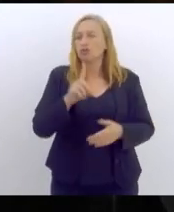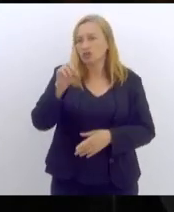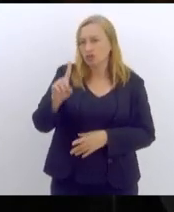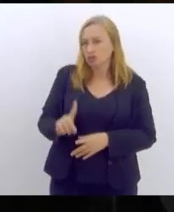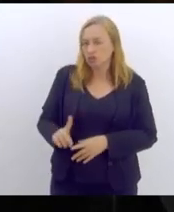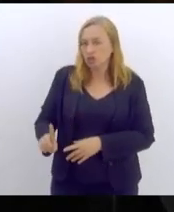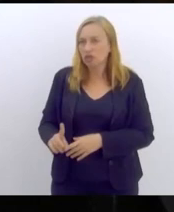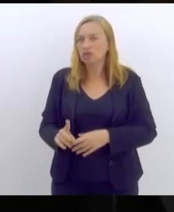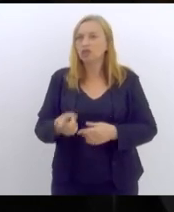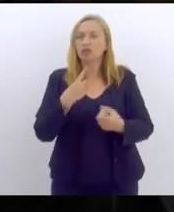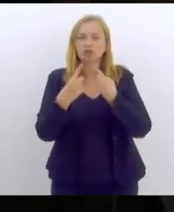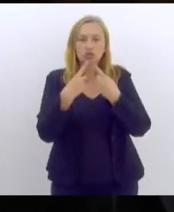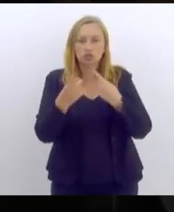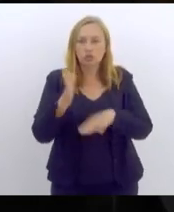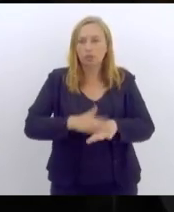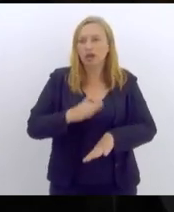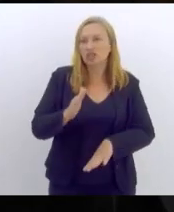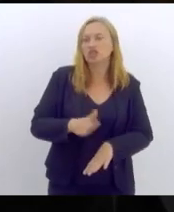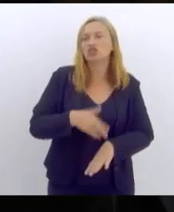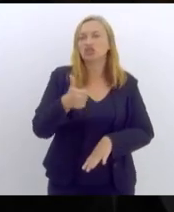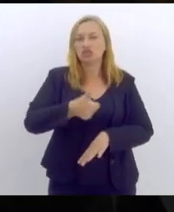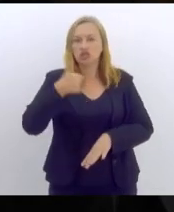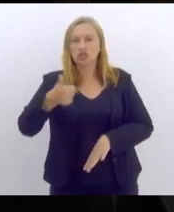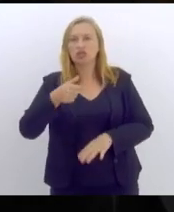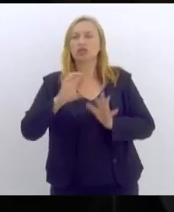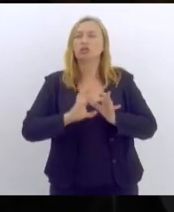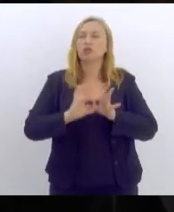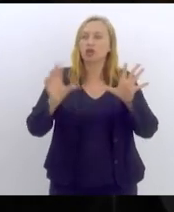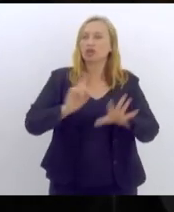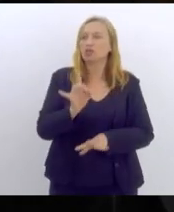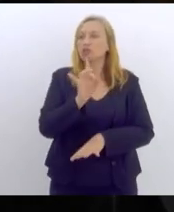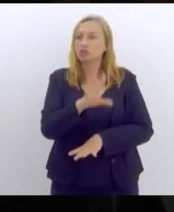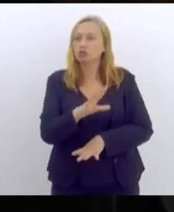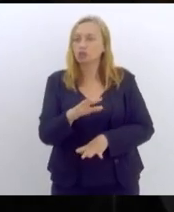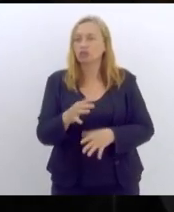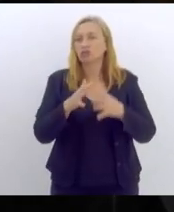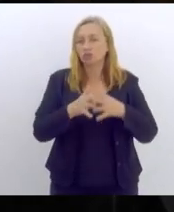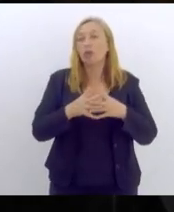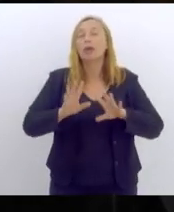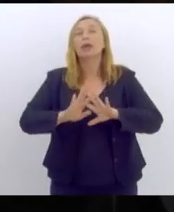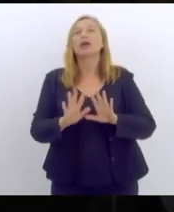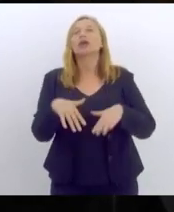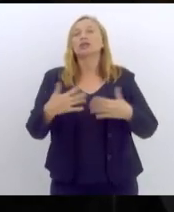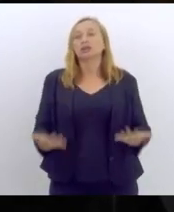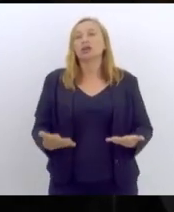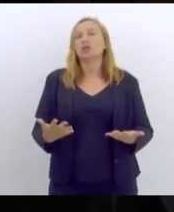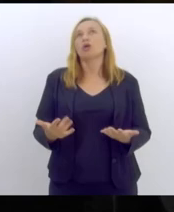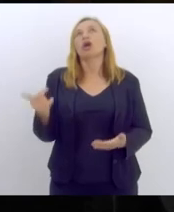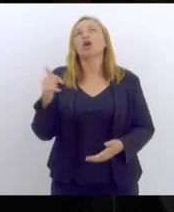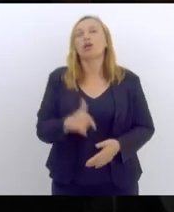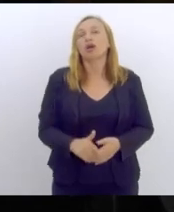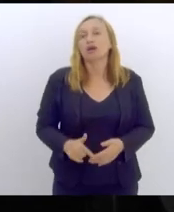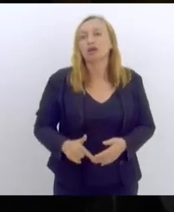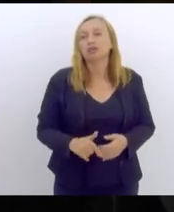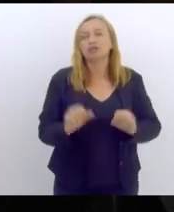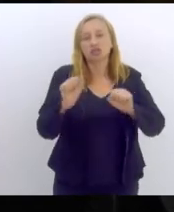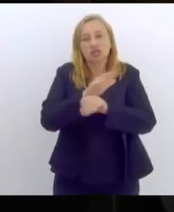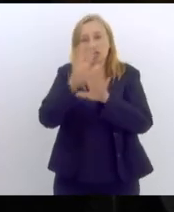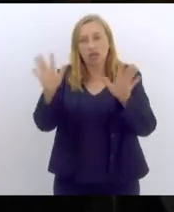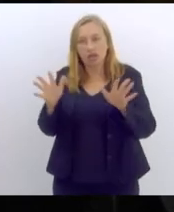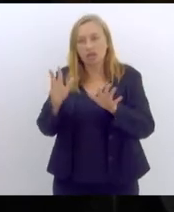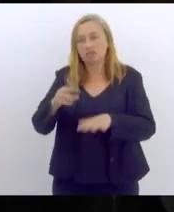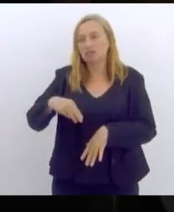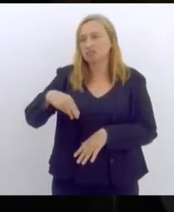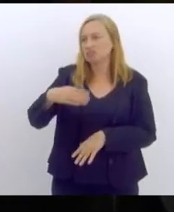discussão, a ter uma discussão um pouco mais rica, um pouco mais democrática, e não só nesse conflito. Então, eu estou aqui para deixar muito claro para quem